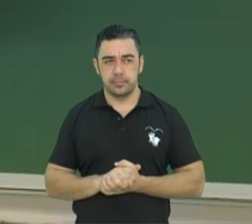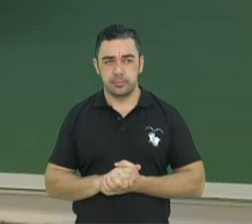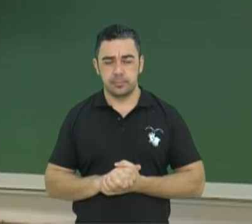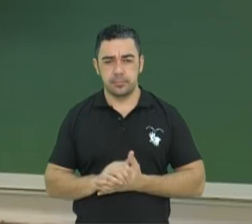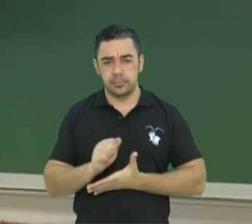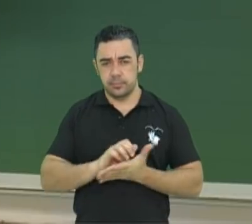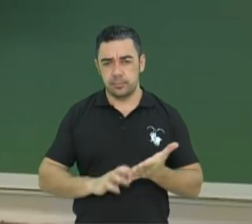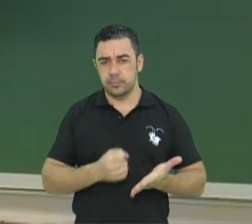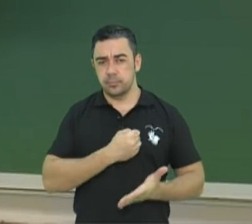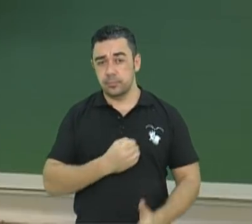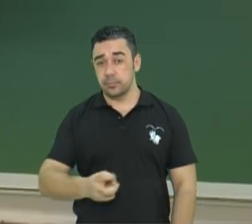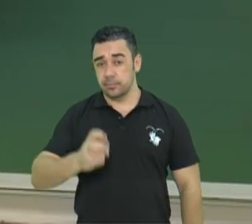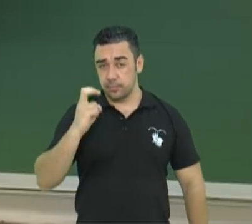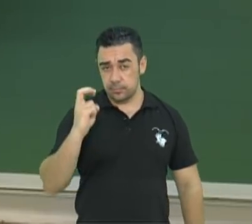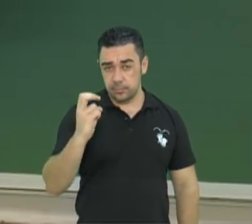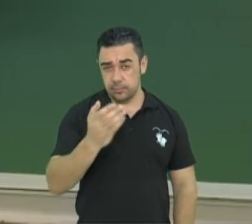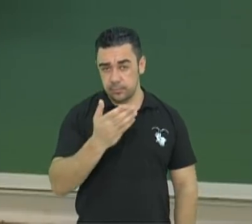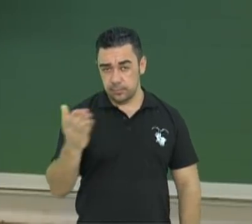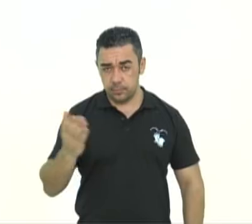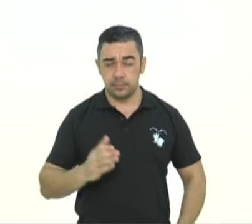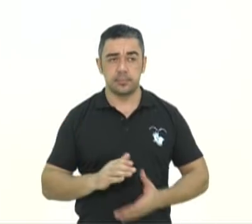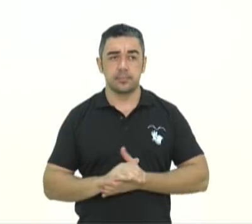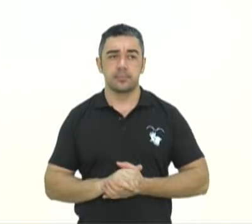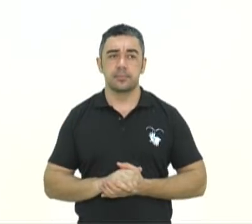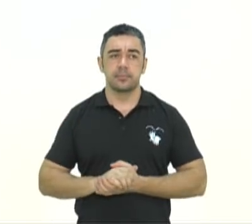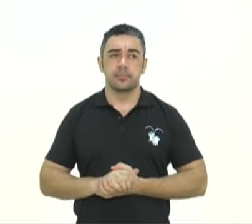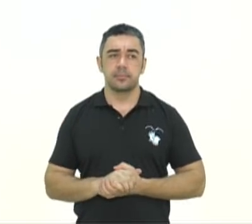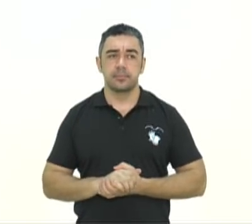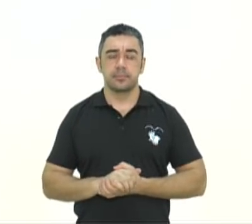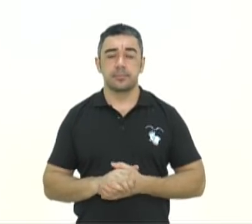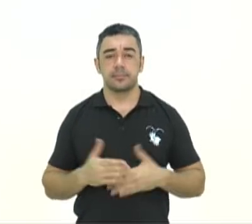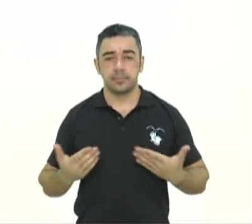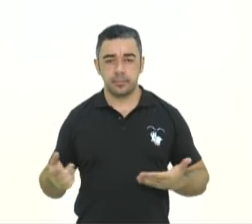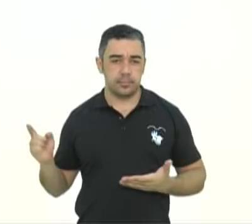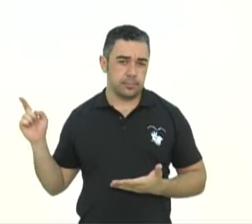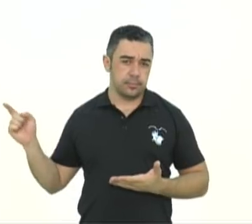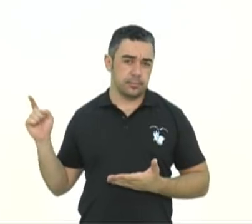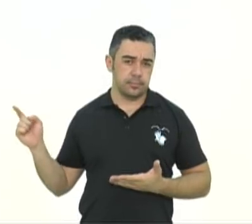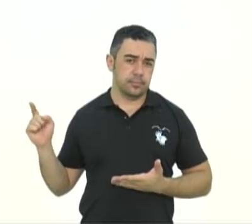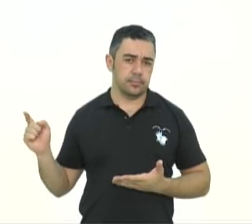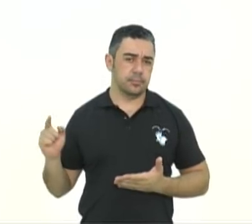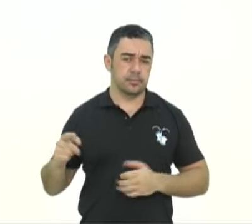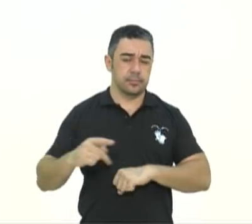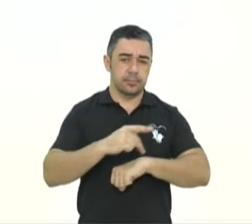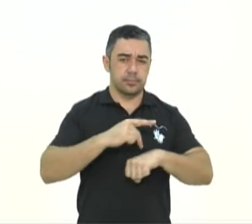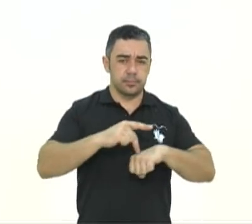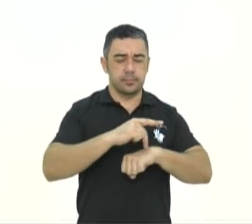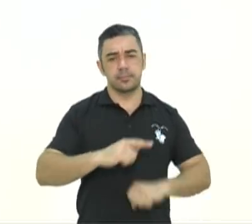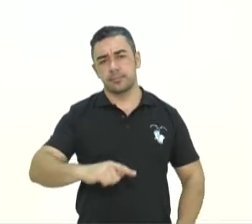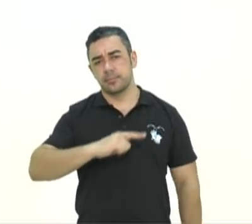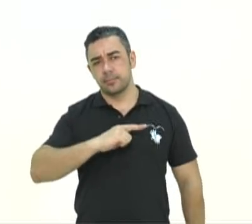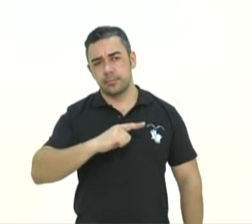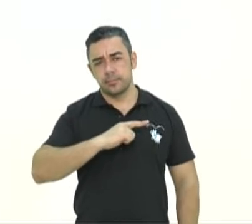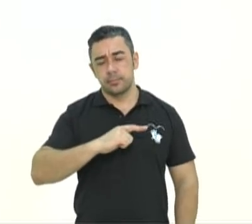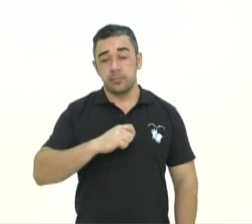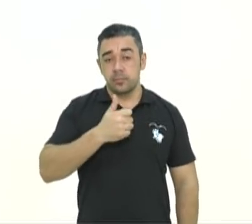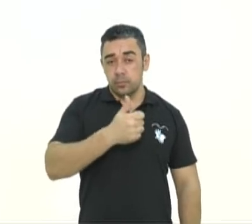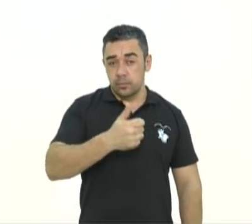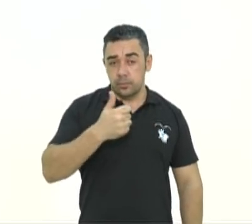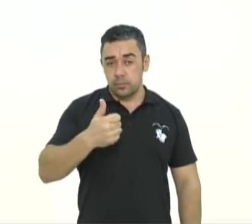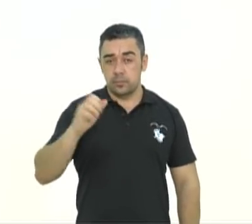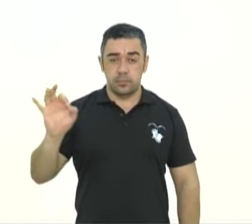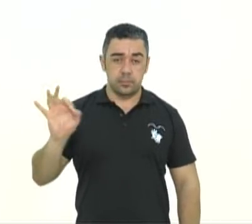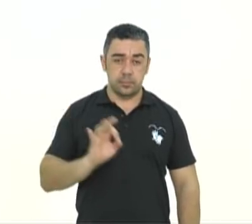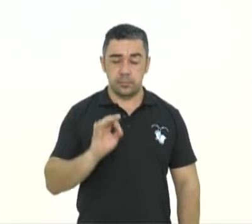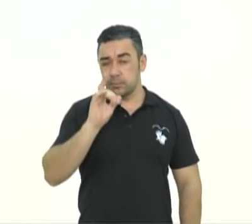Uma atividadezinha número 5 aqui para você. Segundo ele, o país tem cerca de